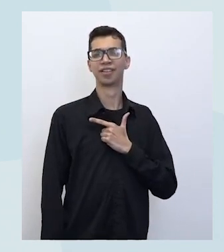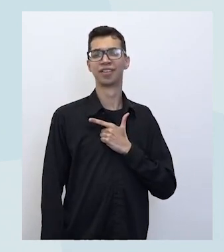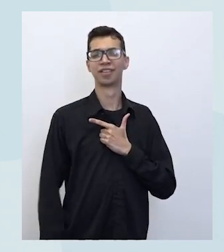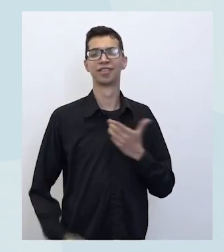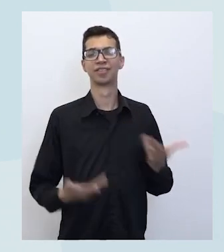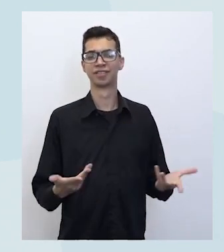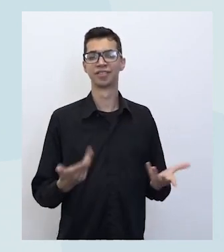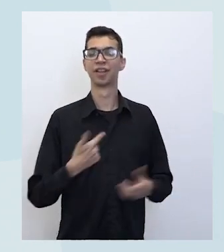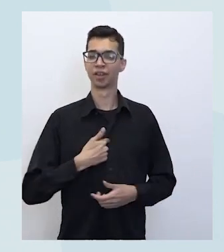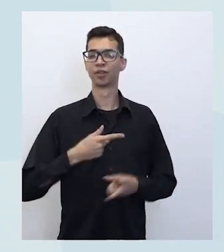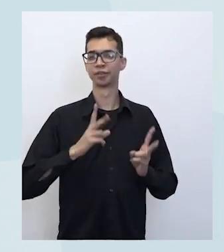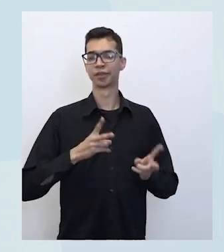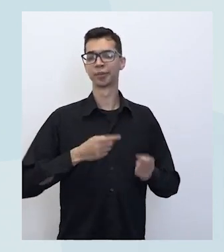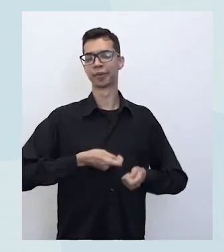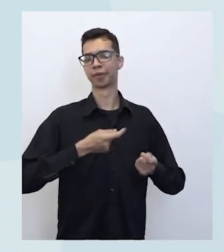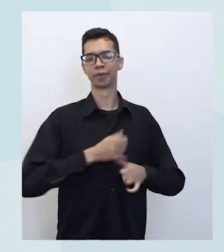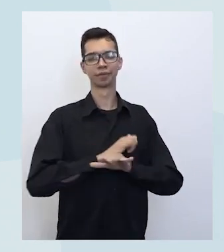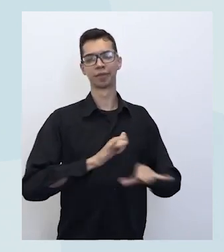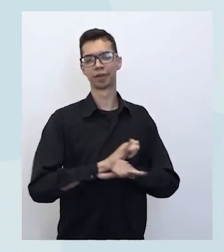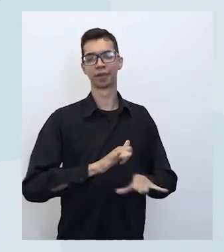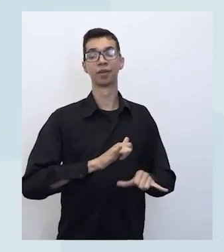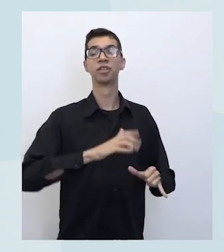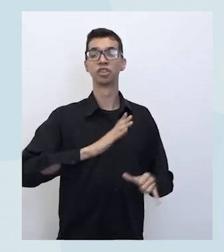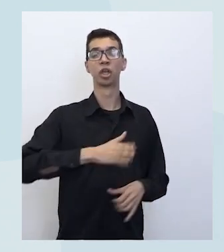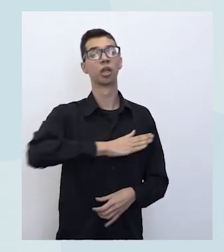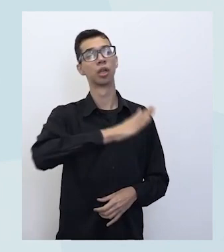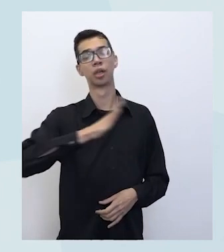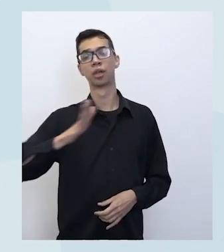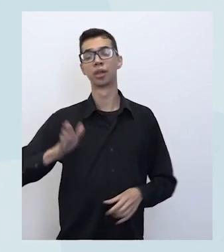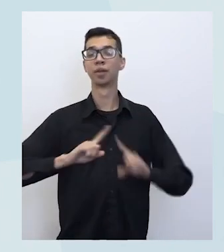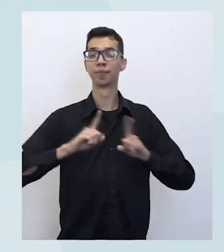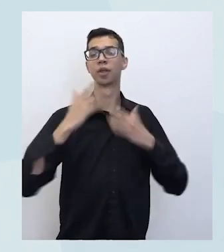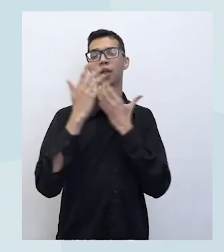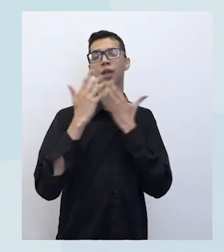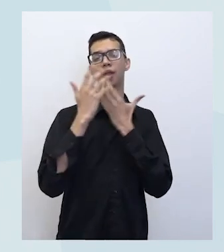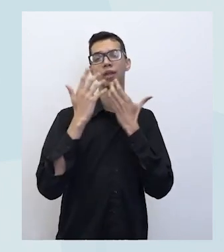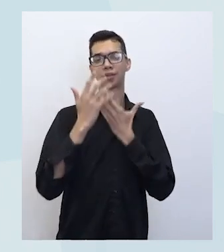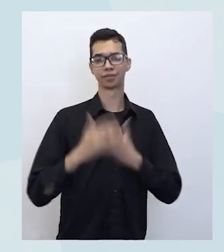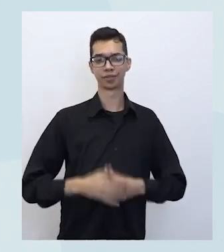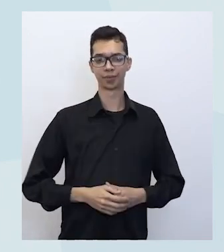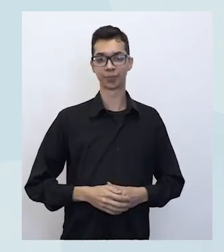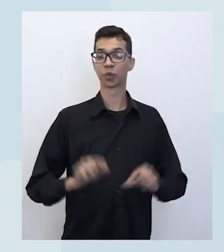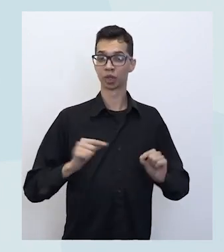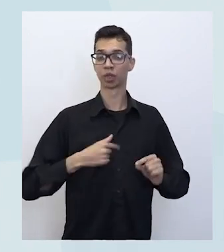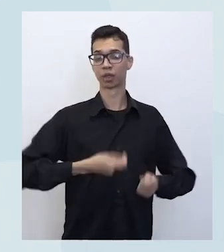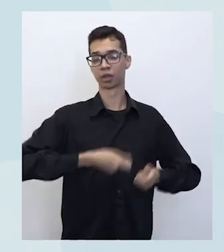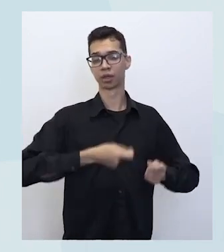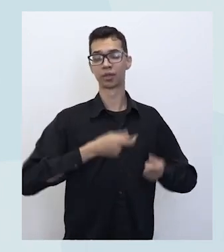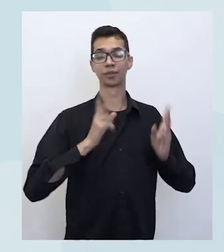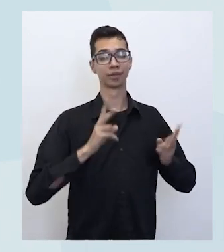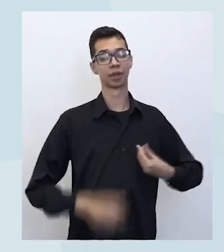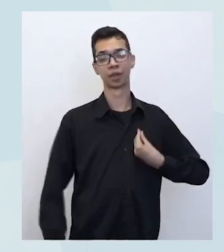em meu trovar, pero muito trovei. Mas ora já um bom cantar farei, em que vos loarei todavia.